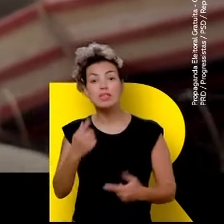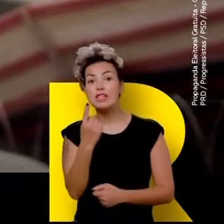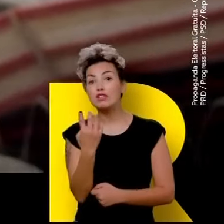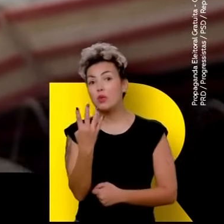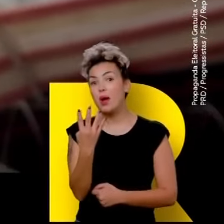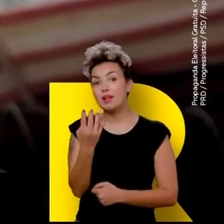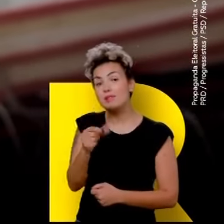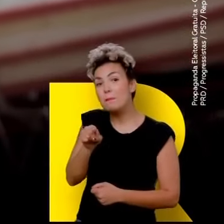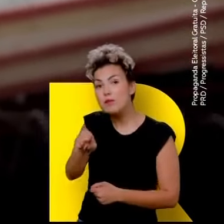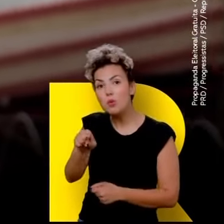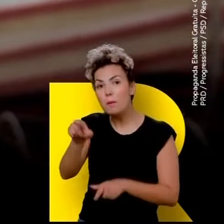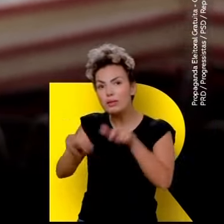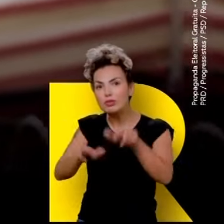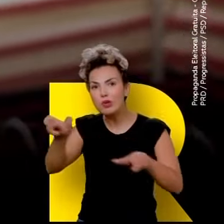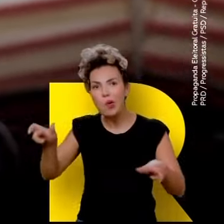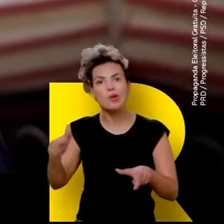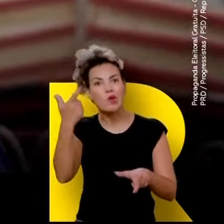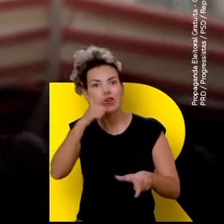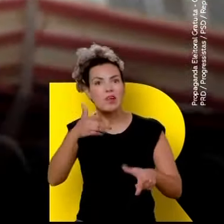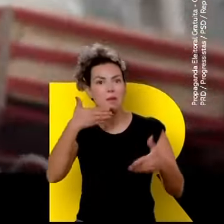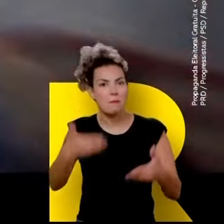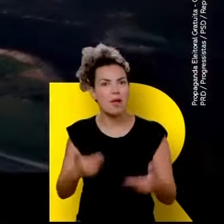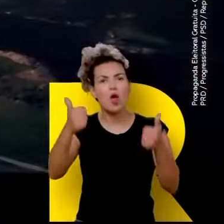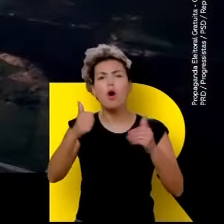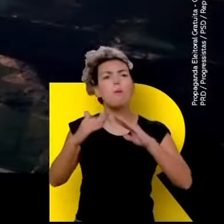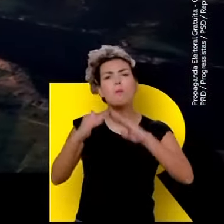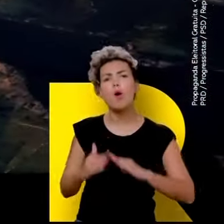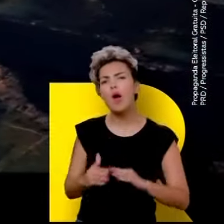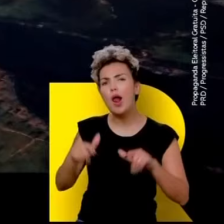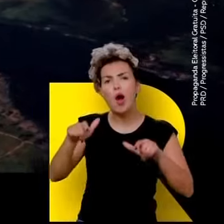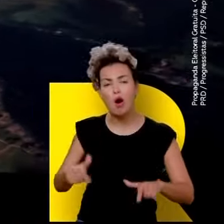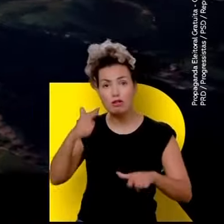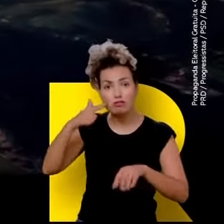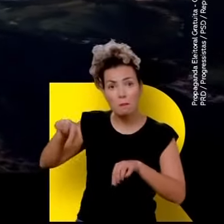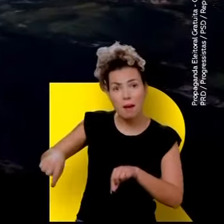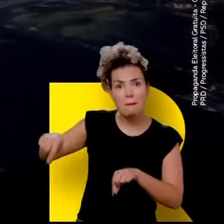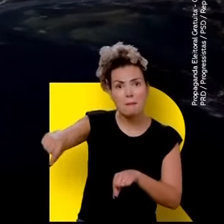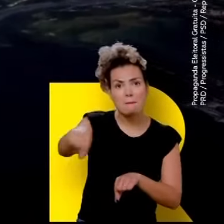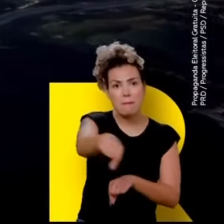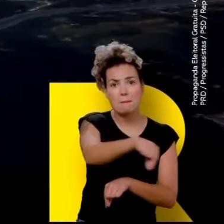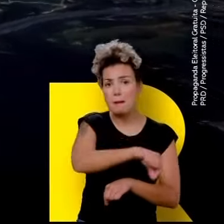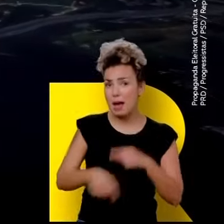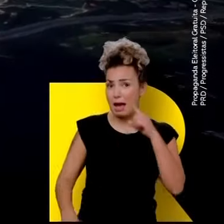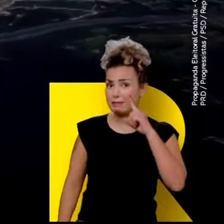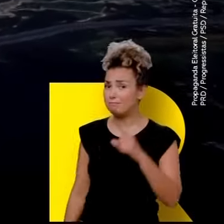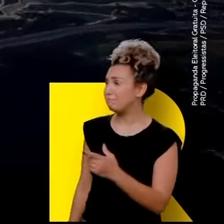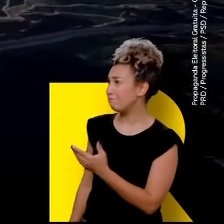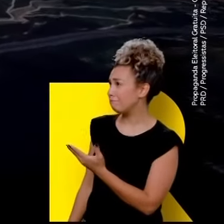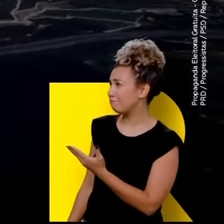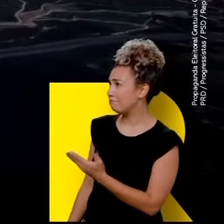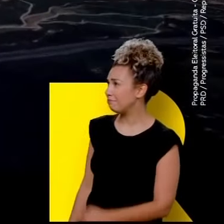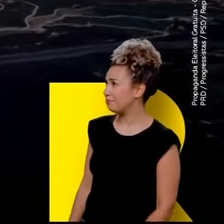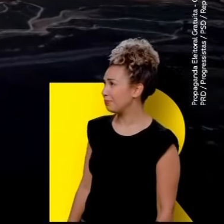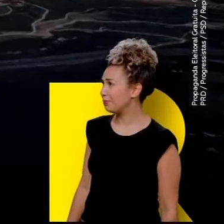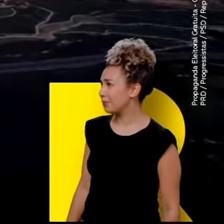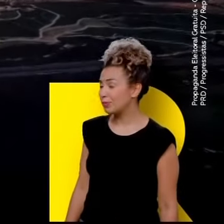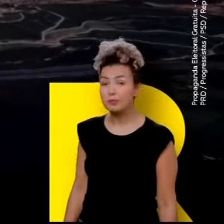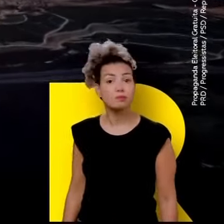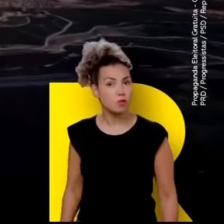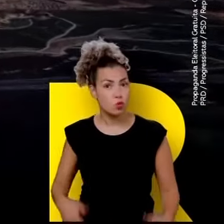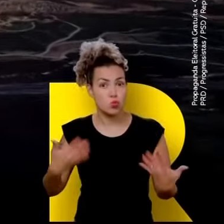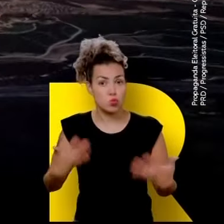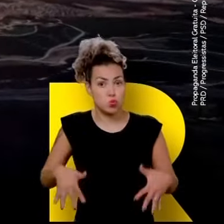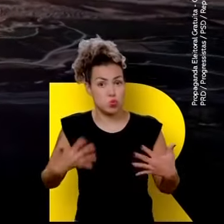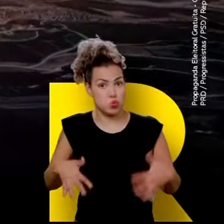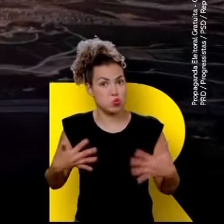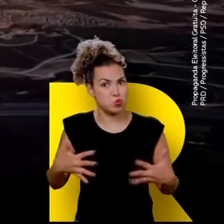de 146 mil pessoas que moram nos bairros de Vila Caiubá, Vila Inácio, Vila Perus, Recanto dos Humildes e